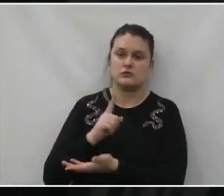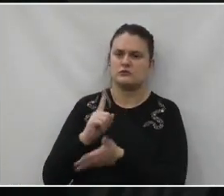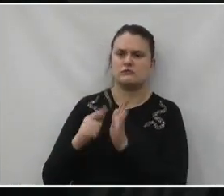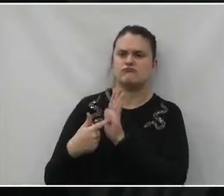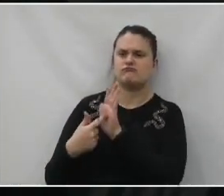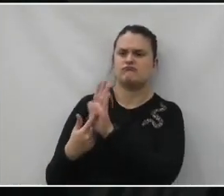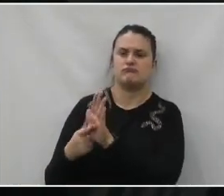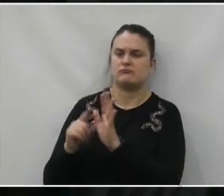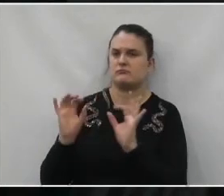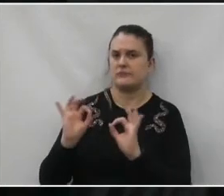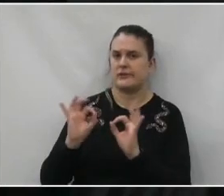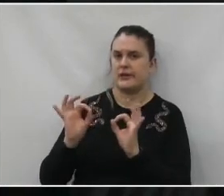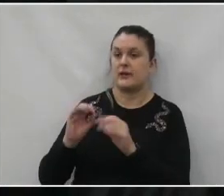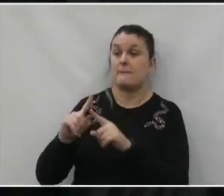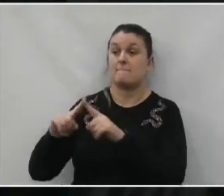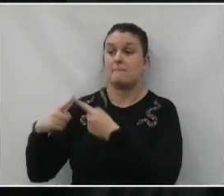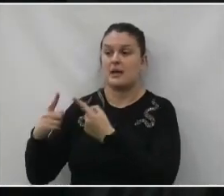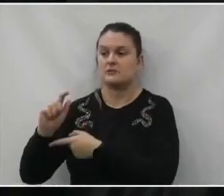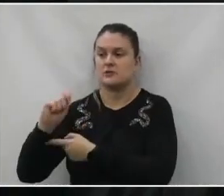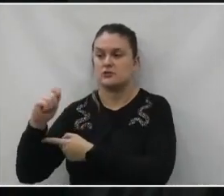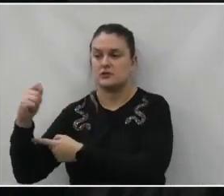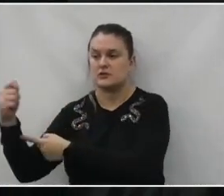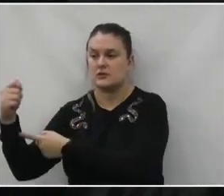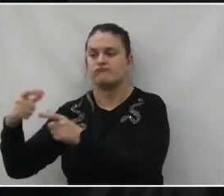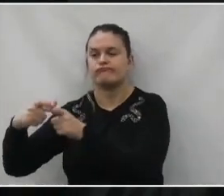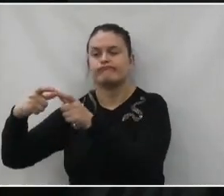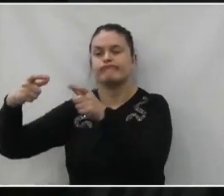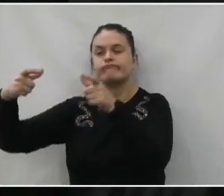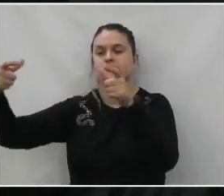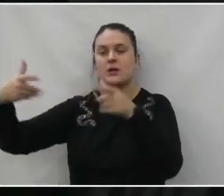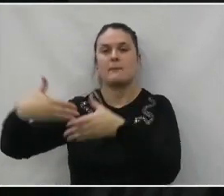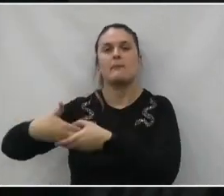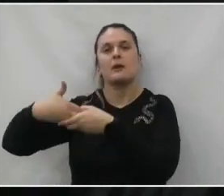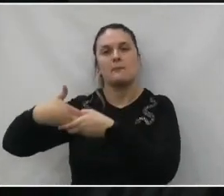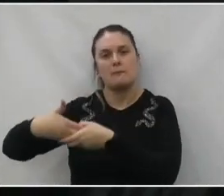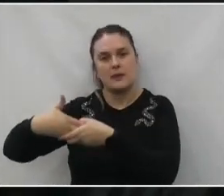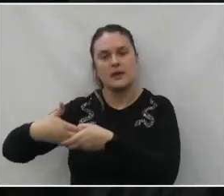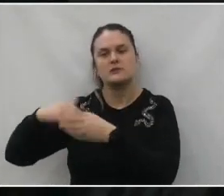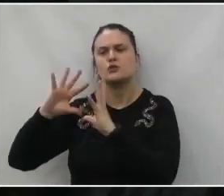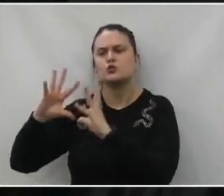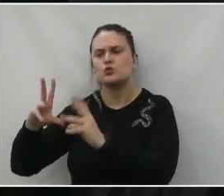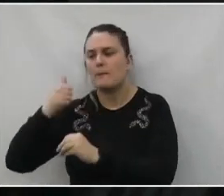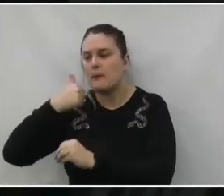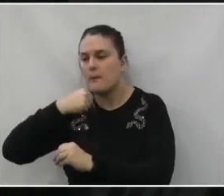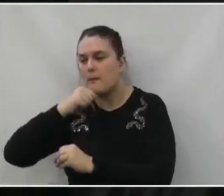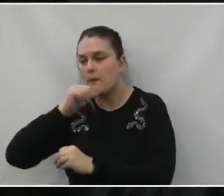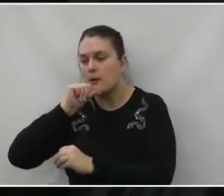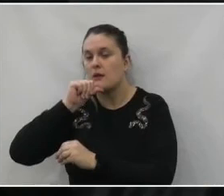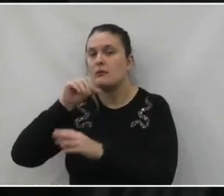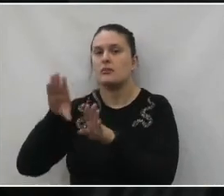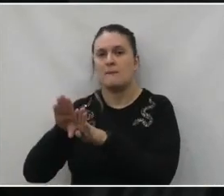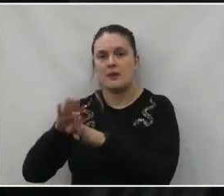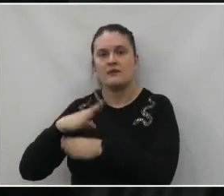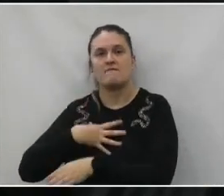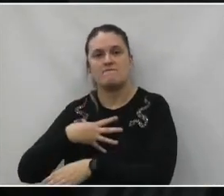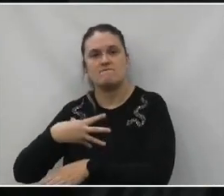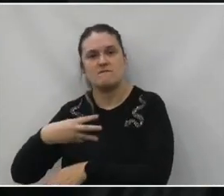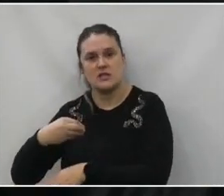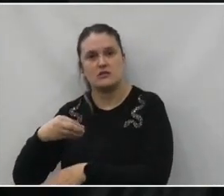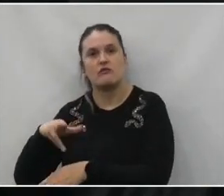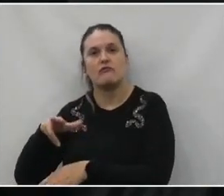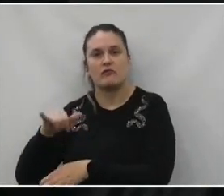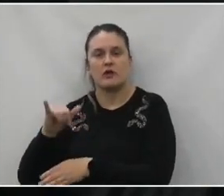apareça, mas que a associação cresça. Parabéns às mamães e aos filhos que vão